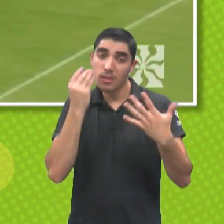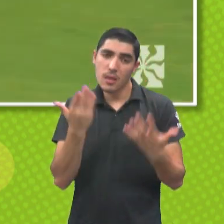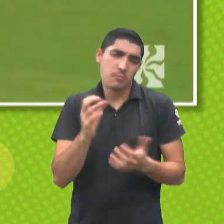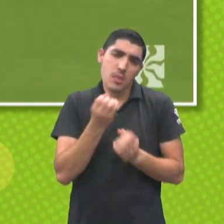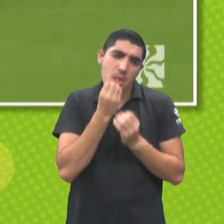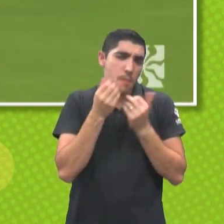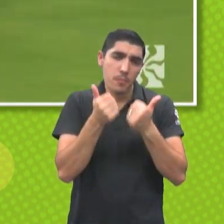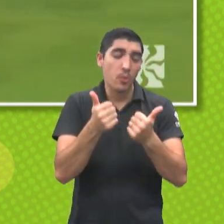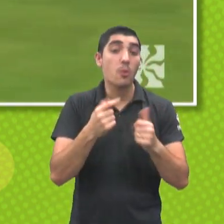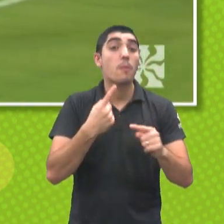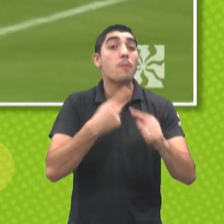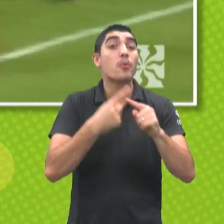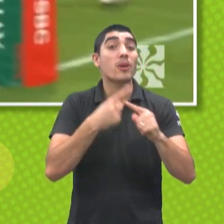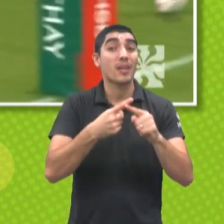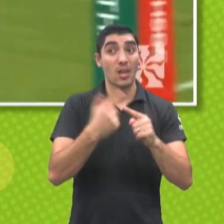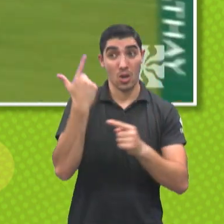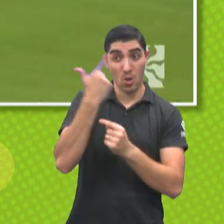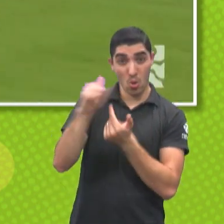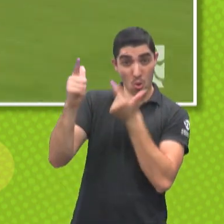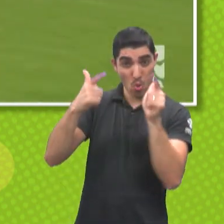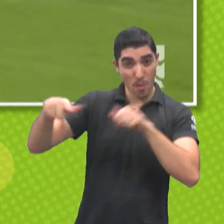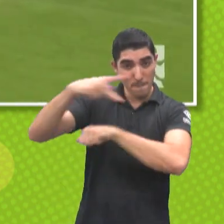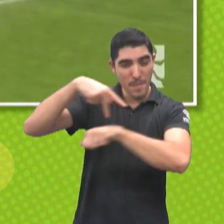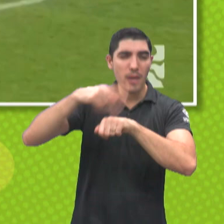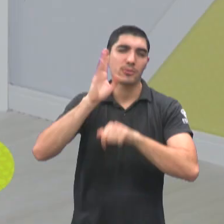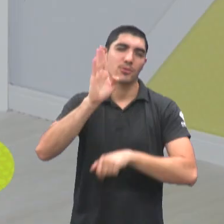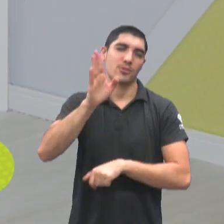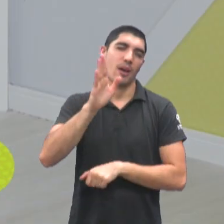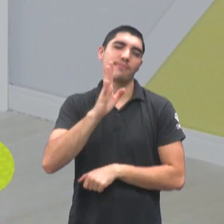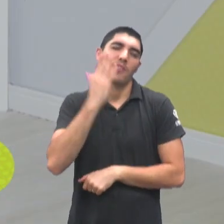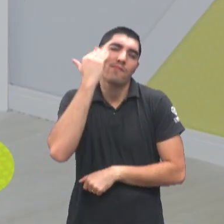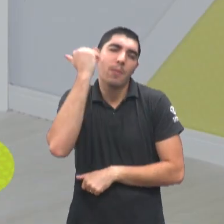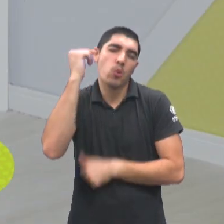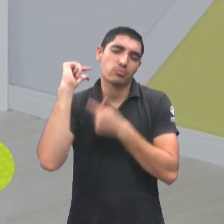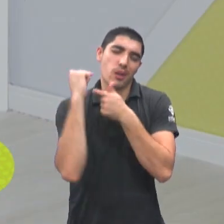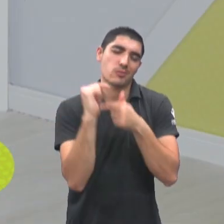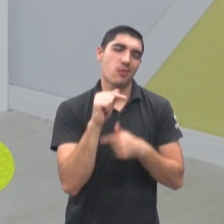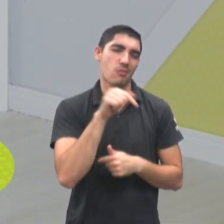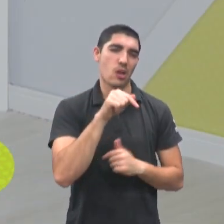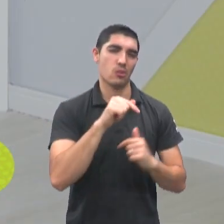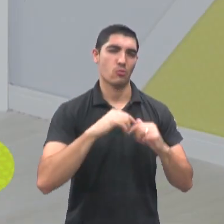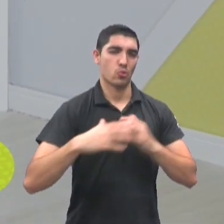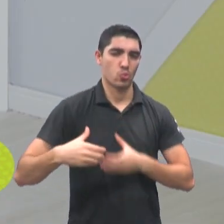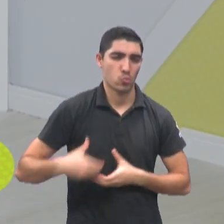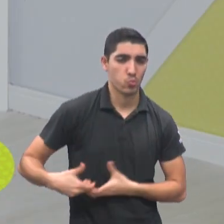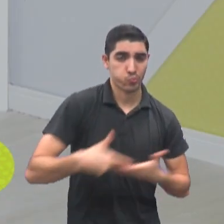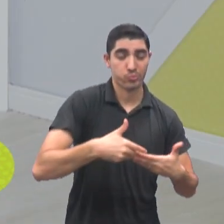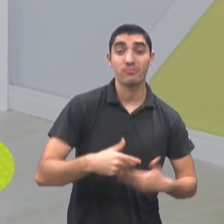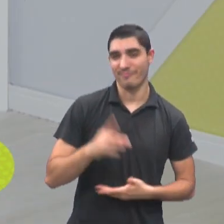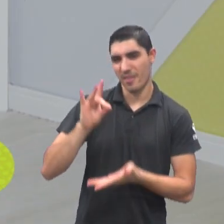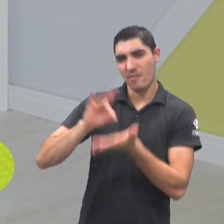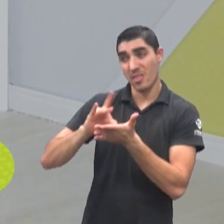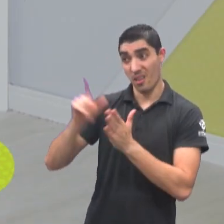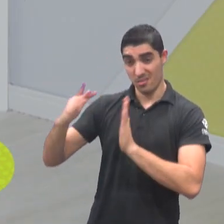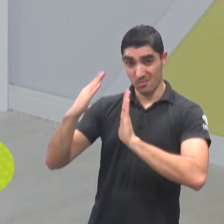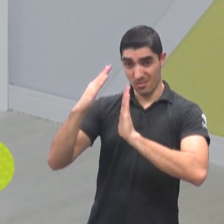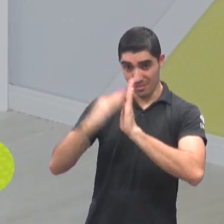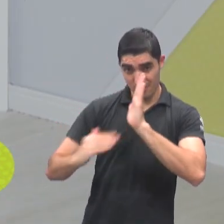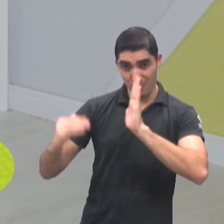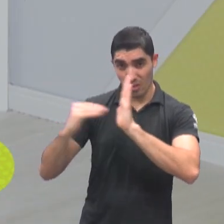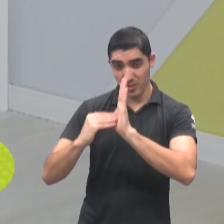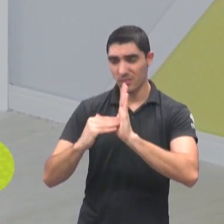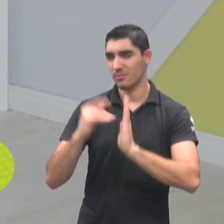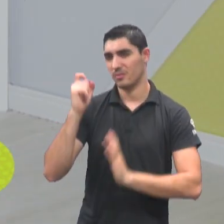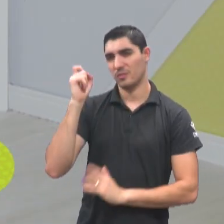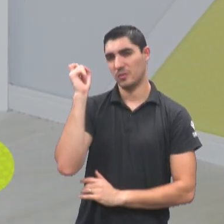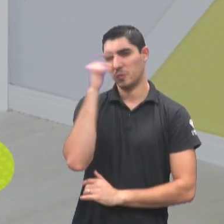tradição de outros países é muito grande nesse esporte. Sem dúvida. Enfrentar as neozelandesas realmente é muito complicado. Atuais campeãs olímpicas é